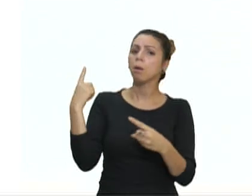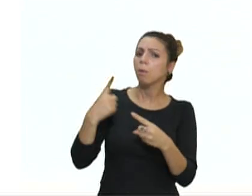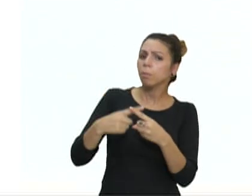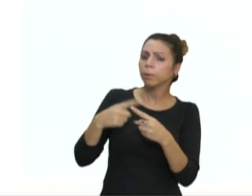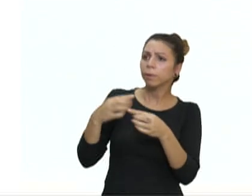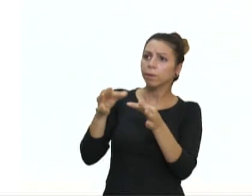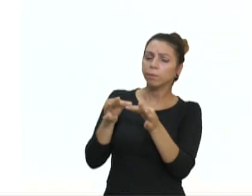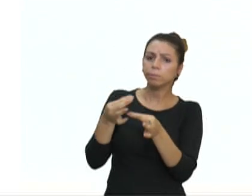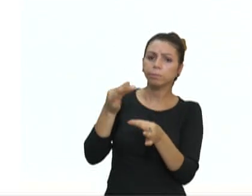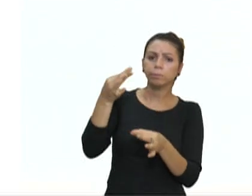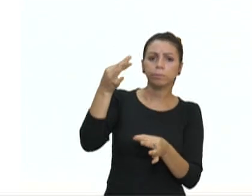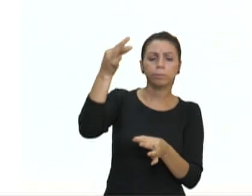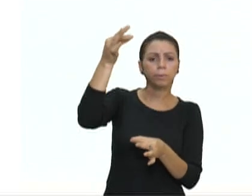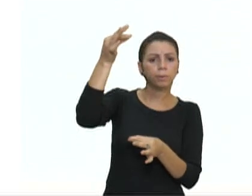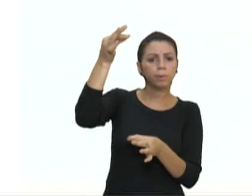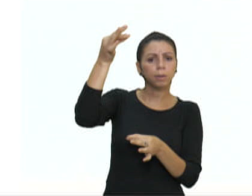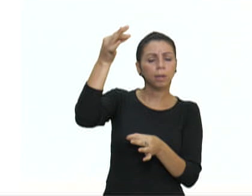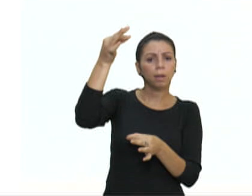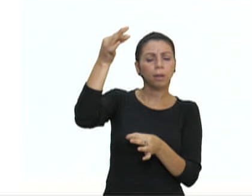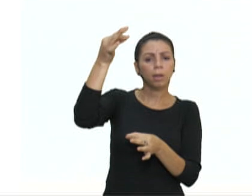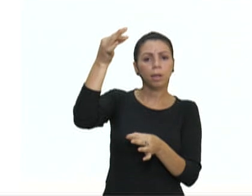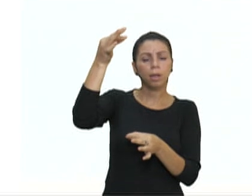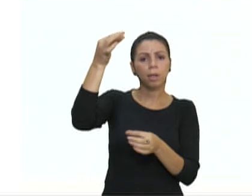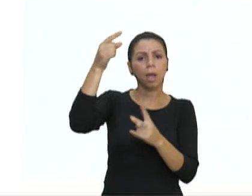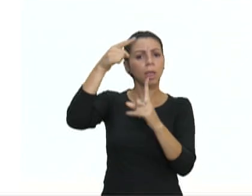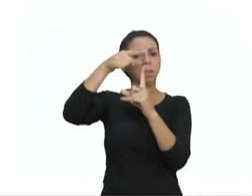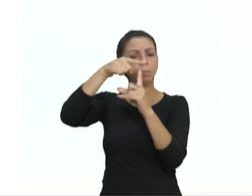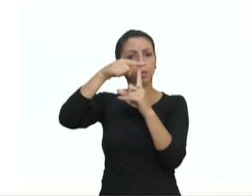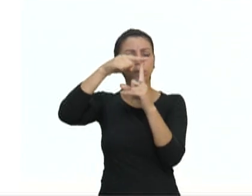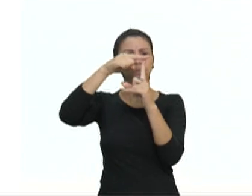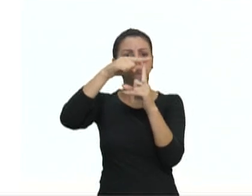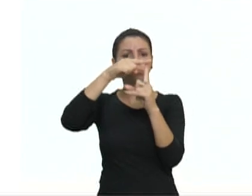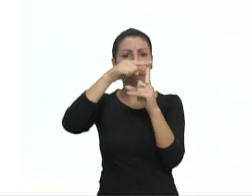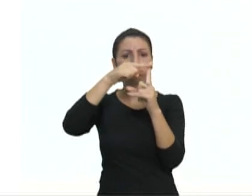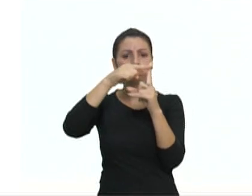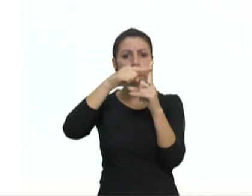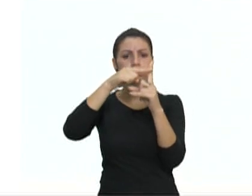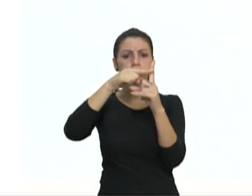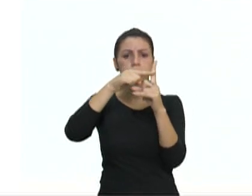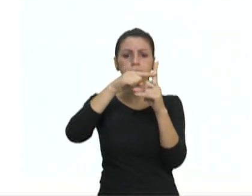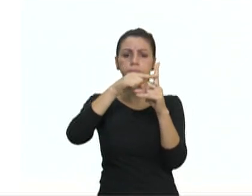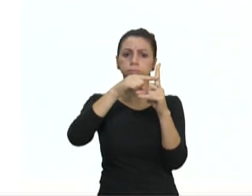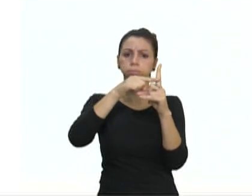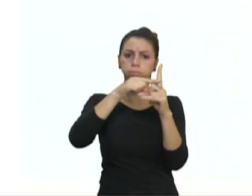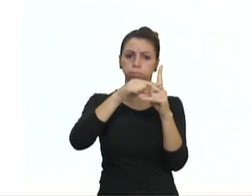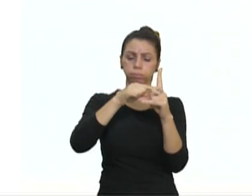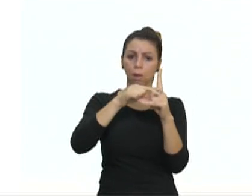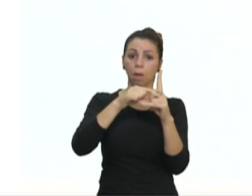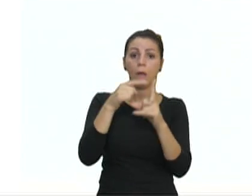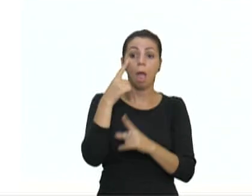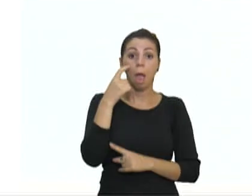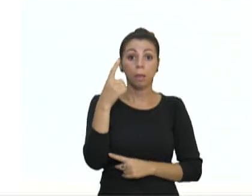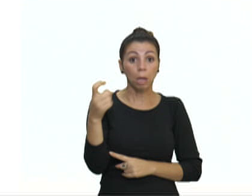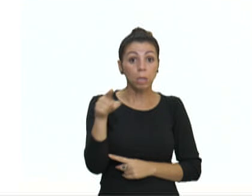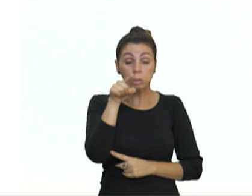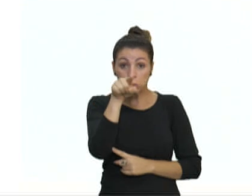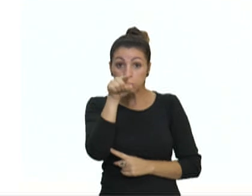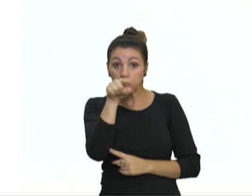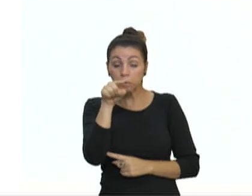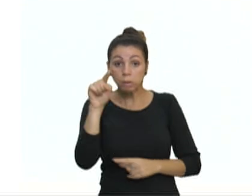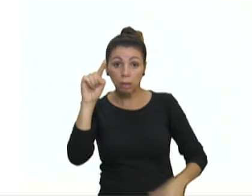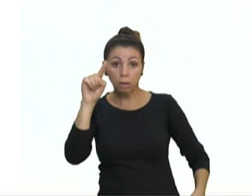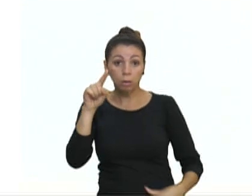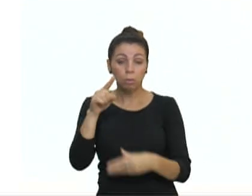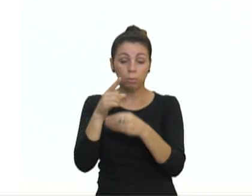altitude vai aumentando, né, a temperatura vai caindo, tá? Só para complementar, seria interessante você acessar esse